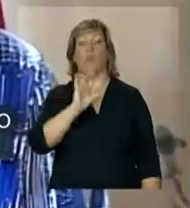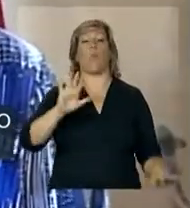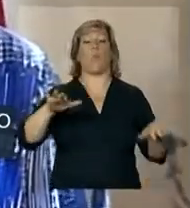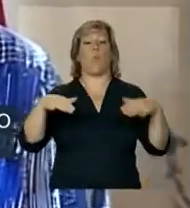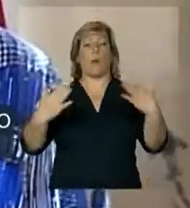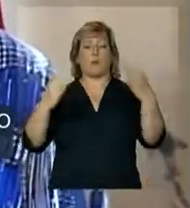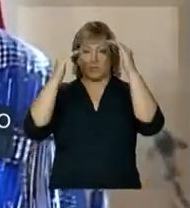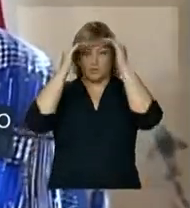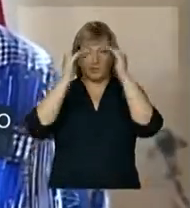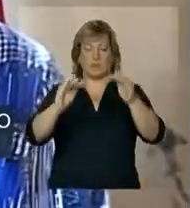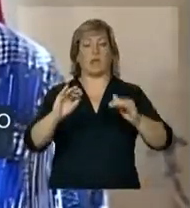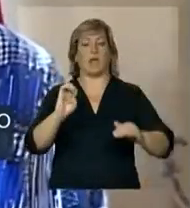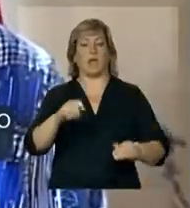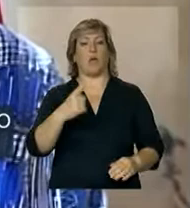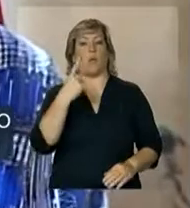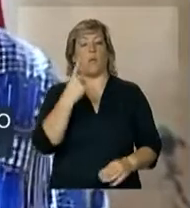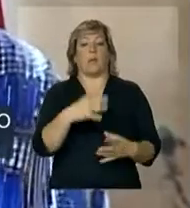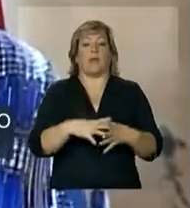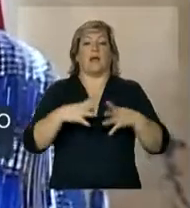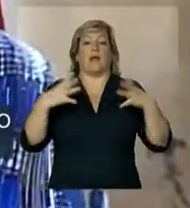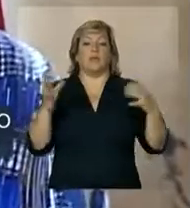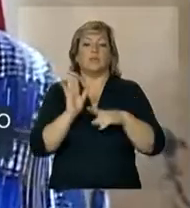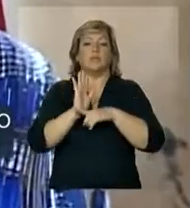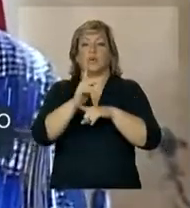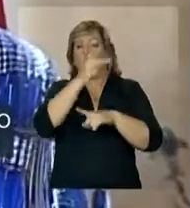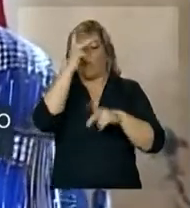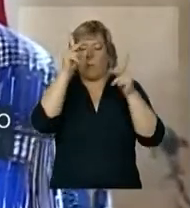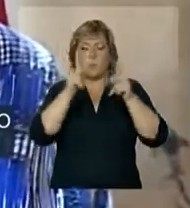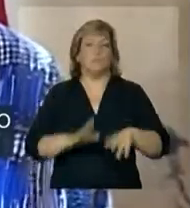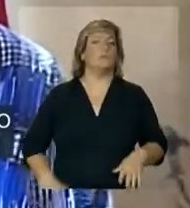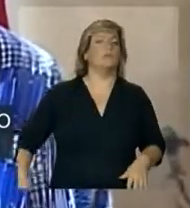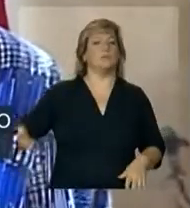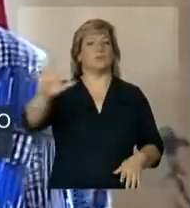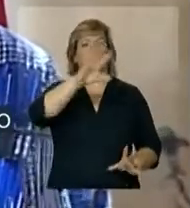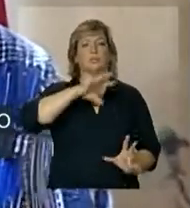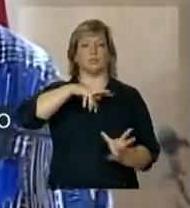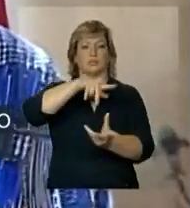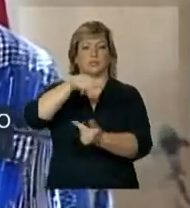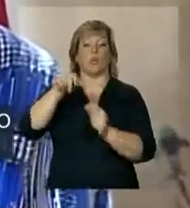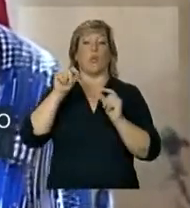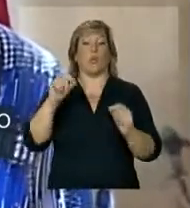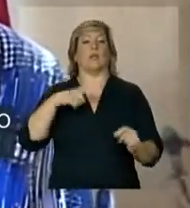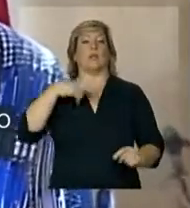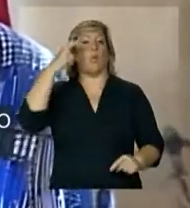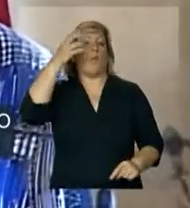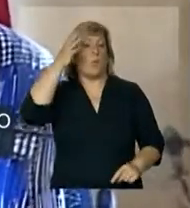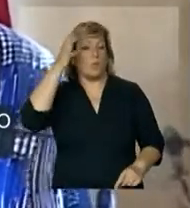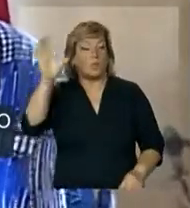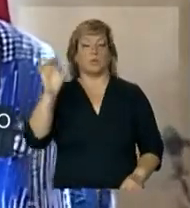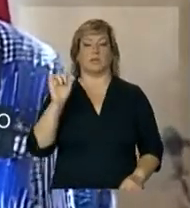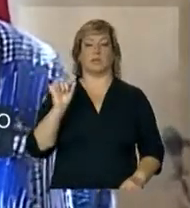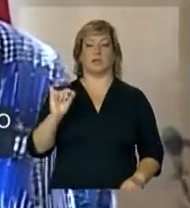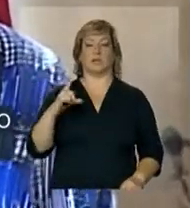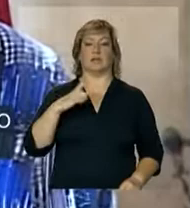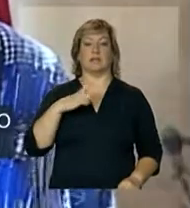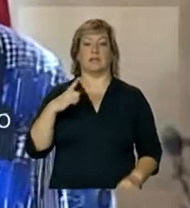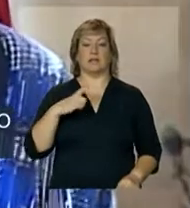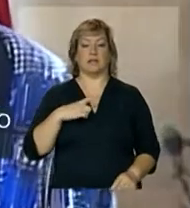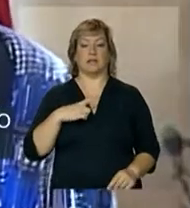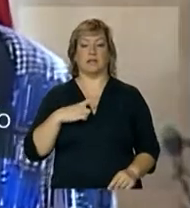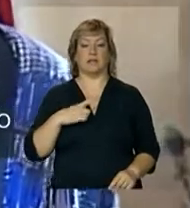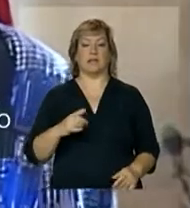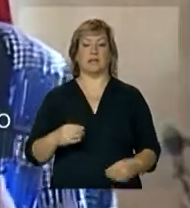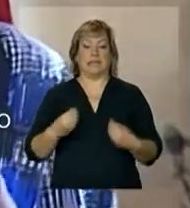reconhece que é uma grande contribuição para a humanidade o que tem de cultura que impregne